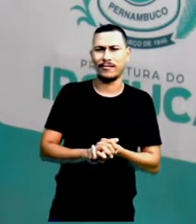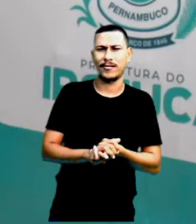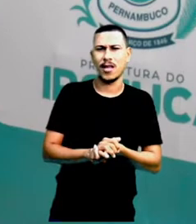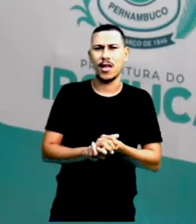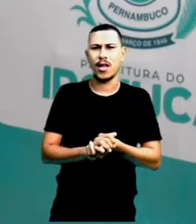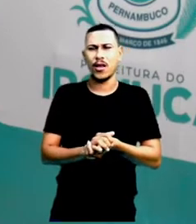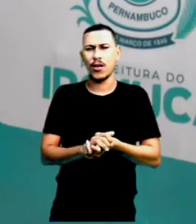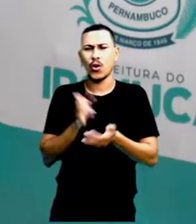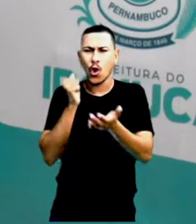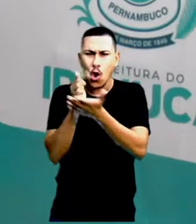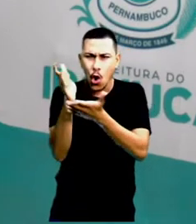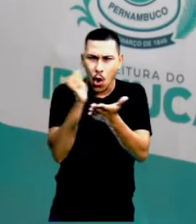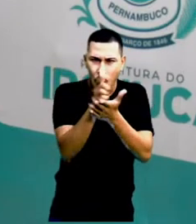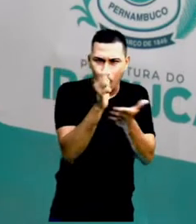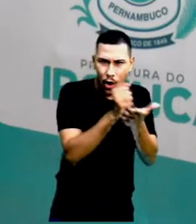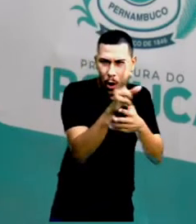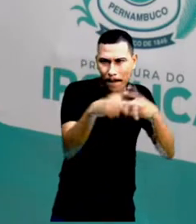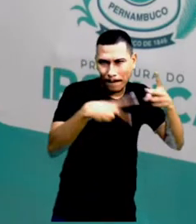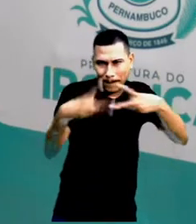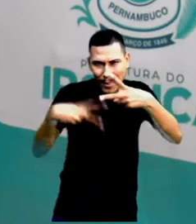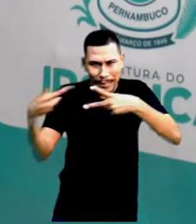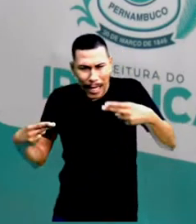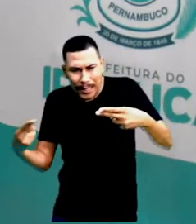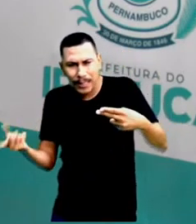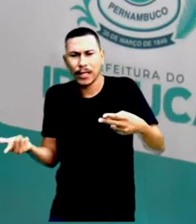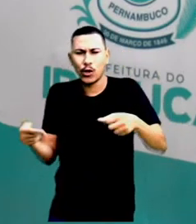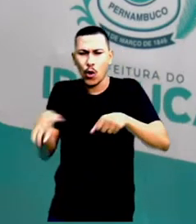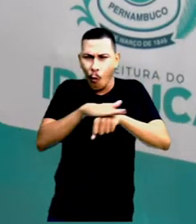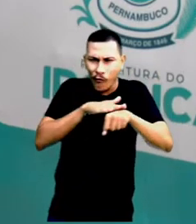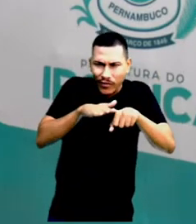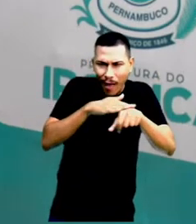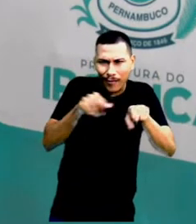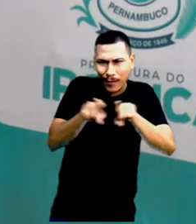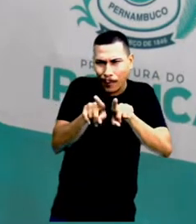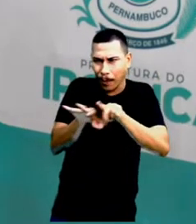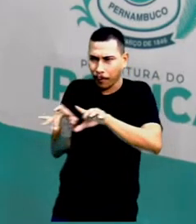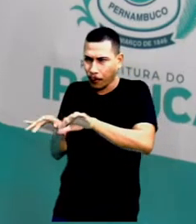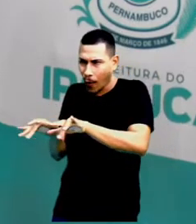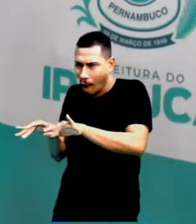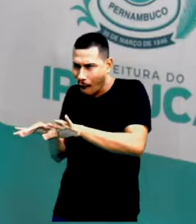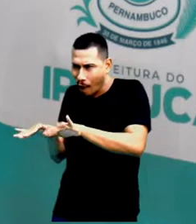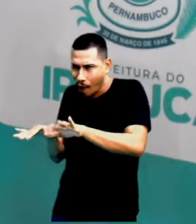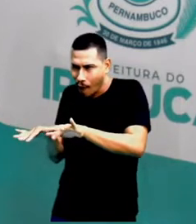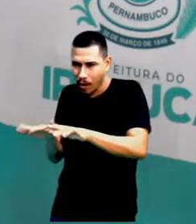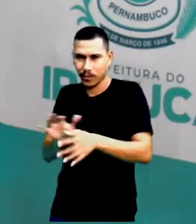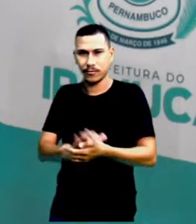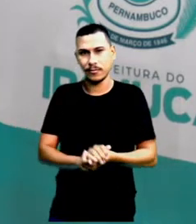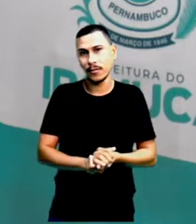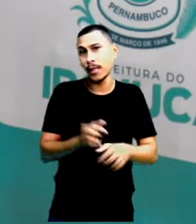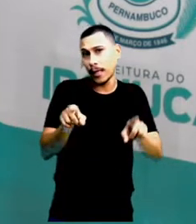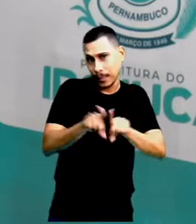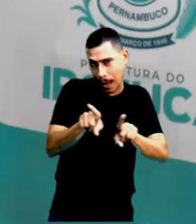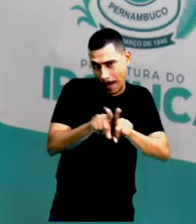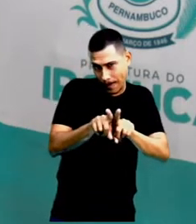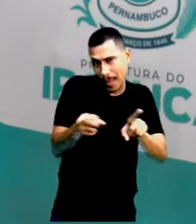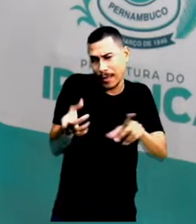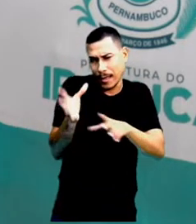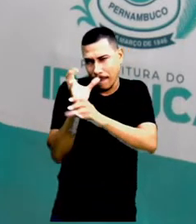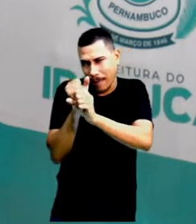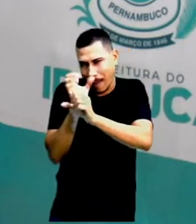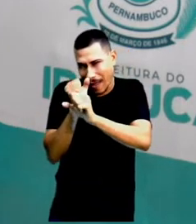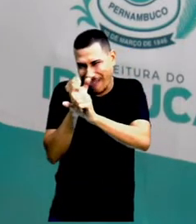a falar pelo chat o ouvidoria ao vivo e também calculado